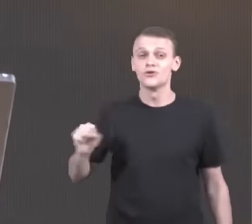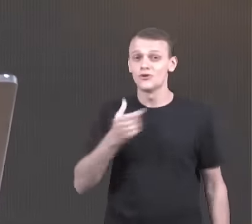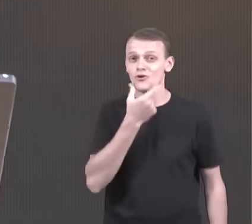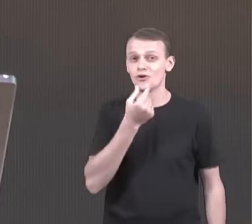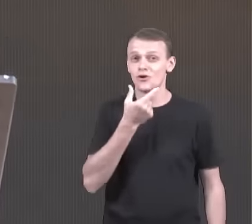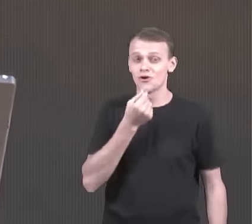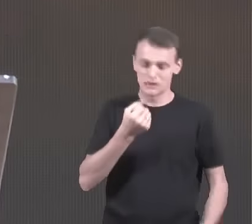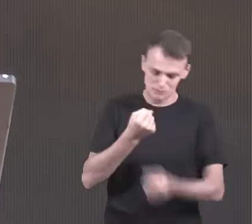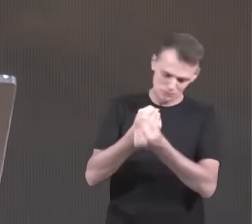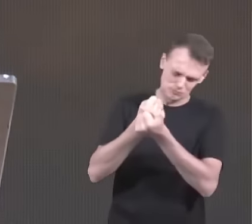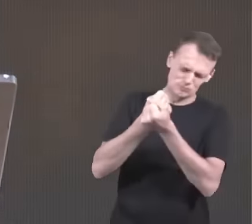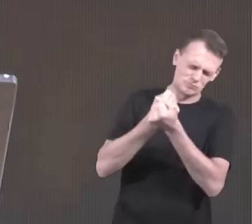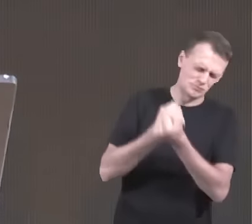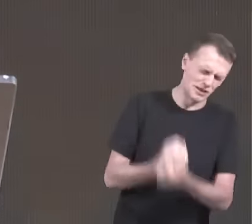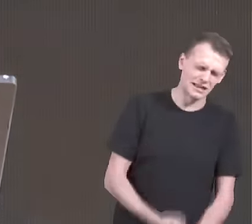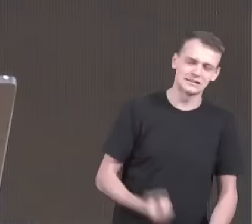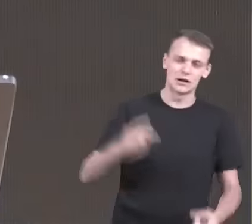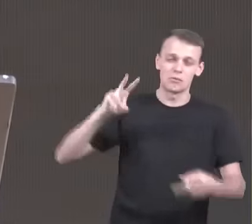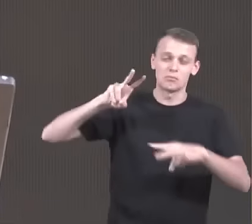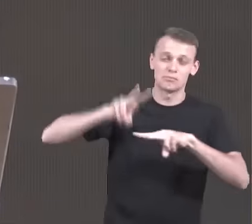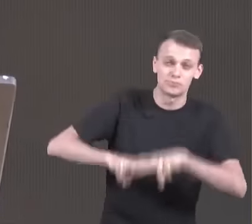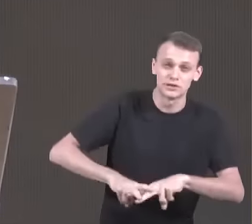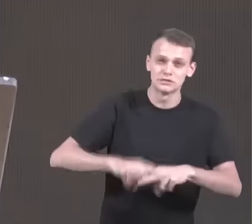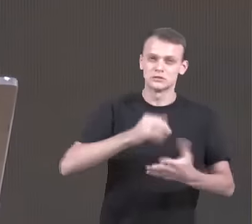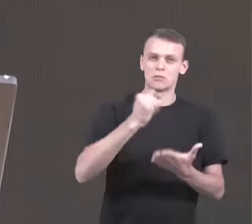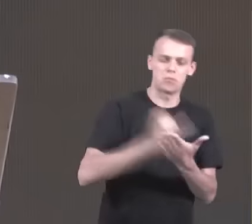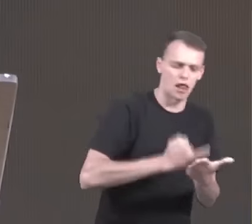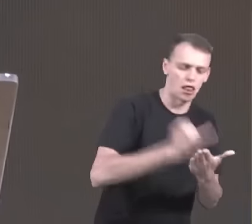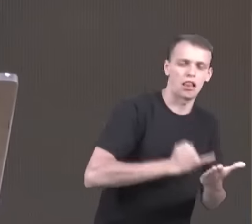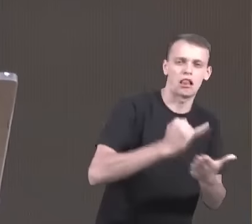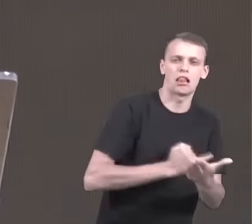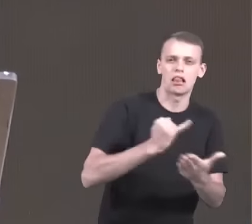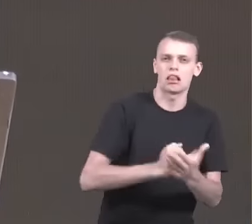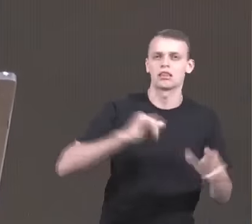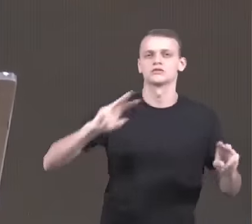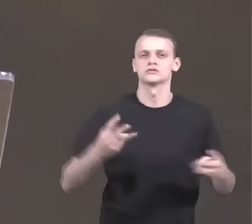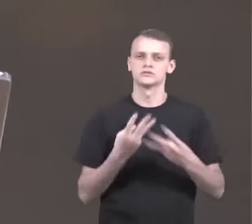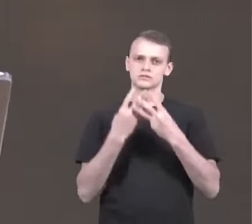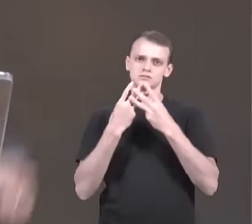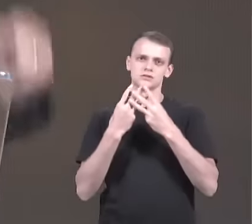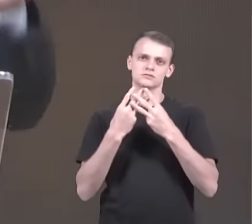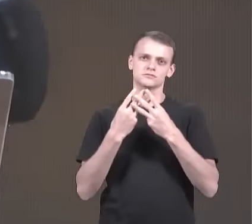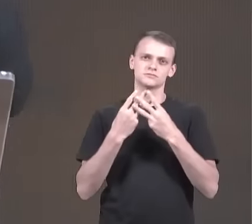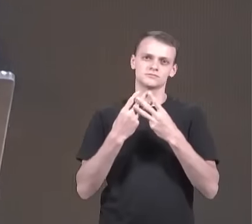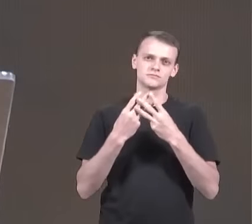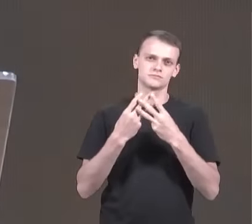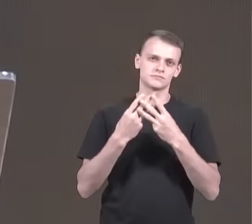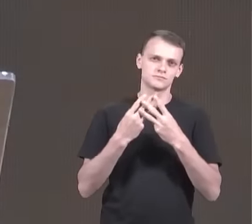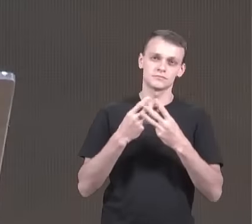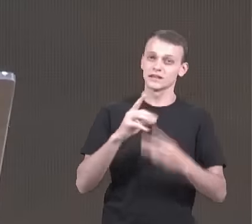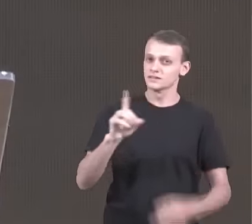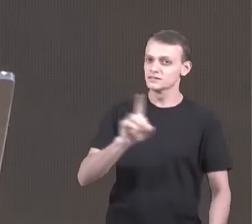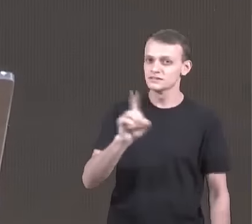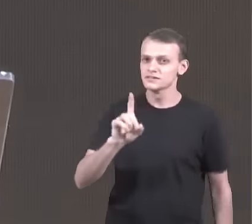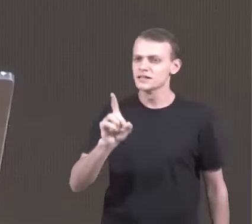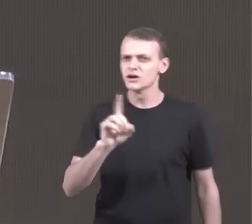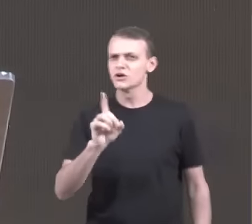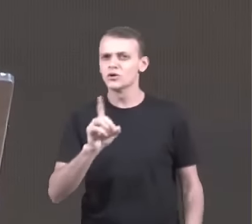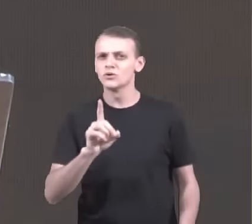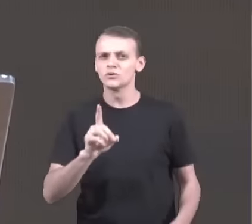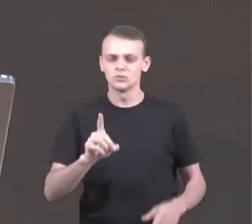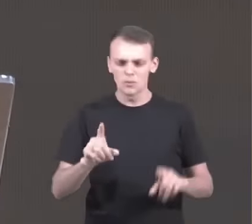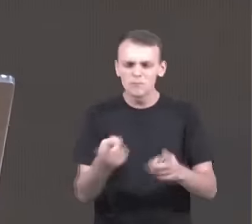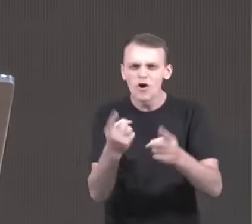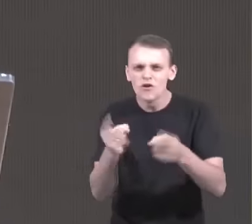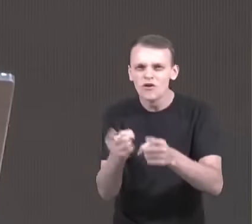depois pesados impostos foram postos sobre os judeus após a revolta. Não os cigás.